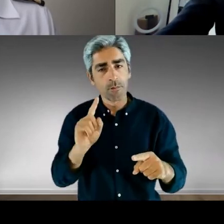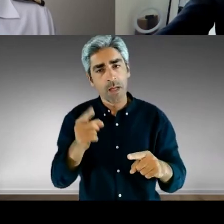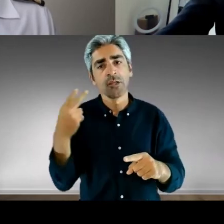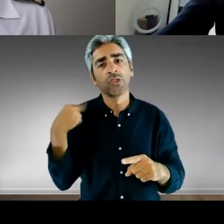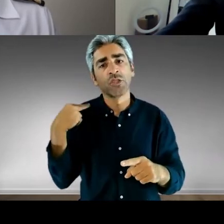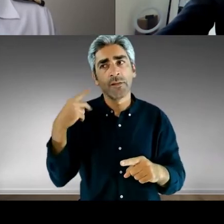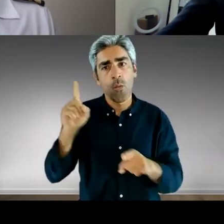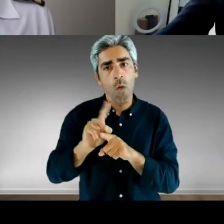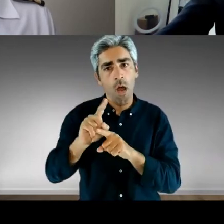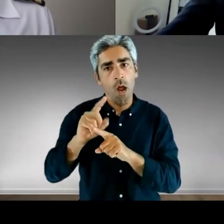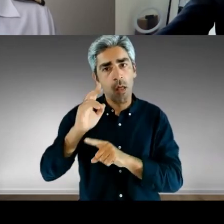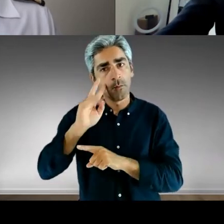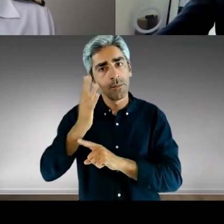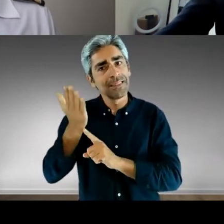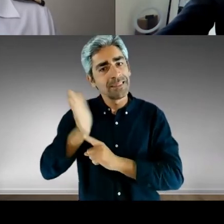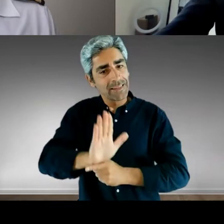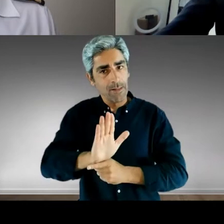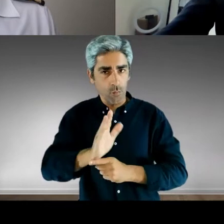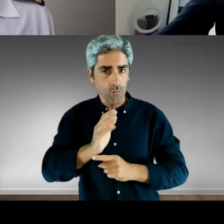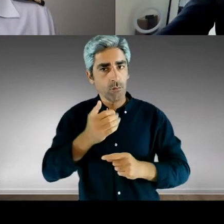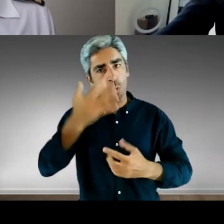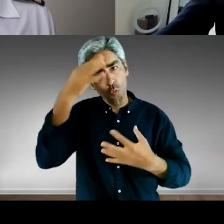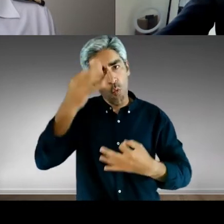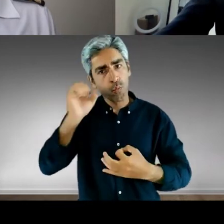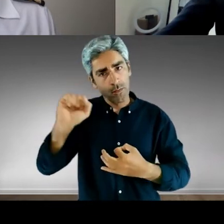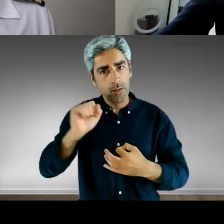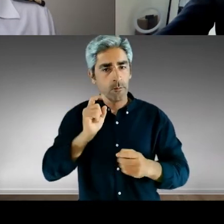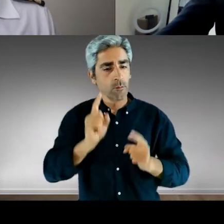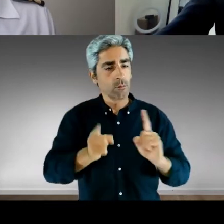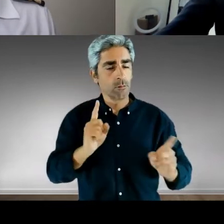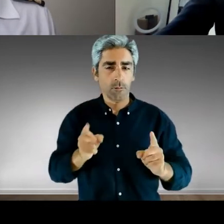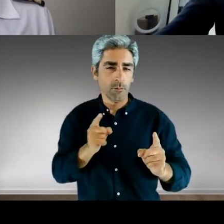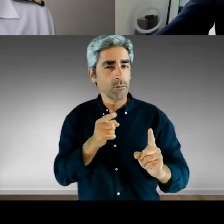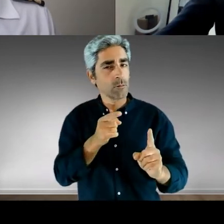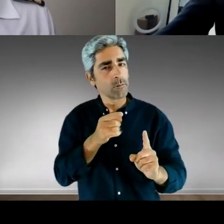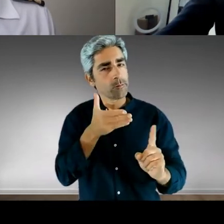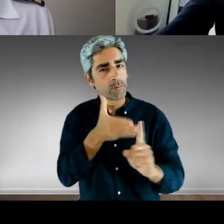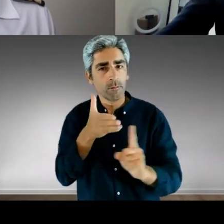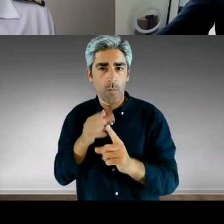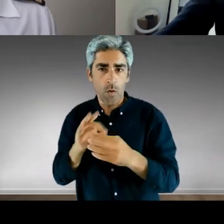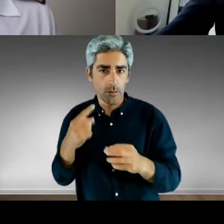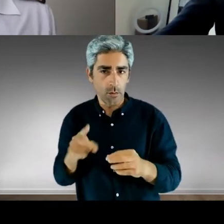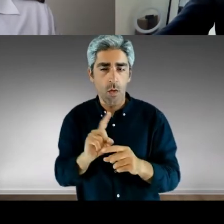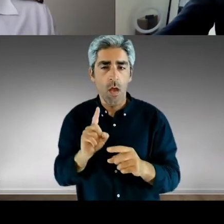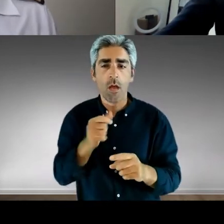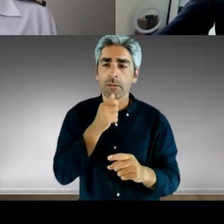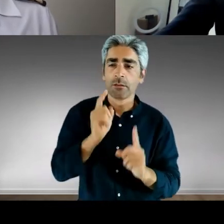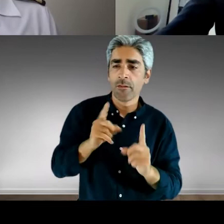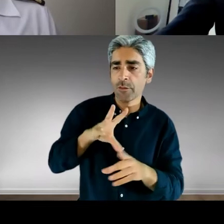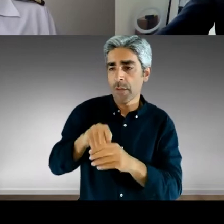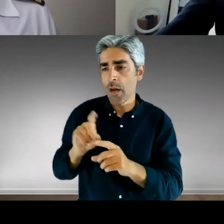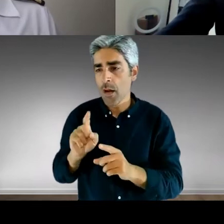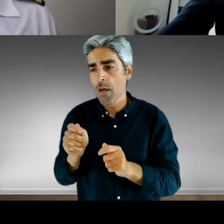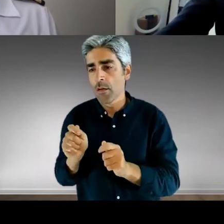um comportamento assertivo e não determinar ou instruir quem faz parte da equipa. Se eu